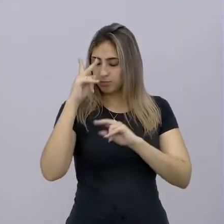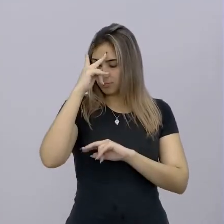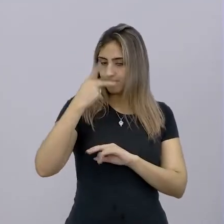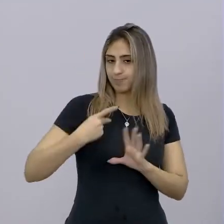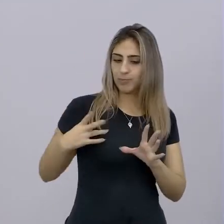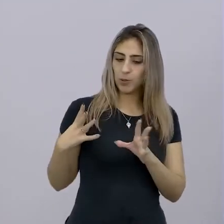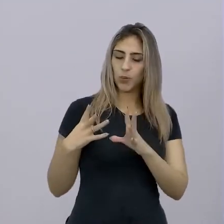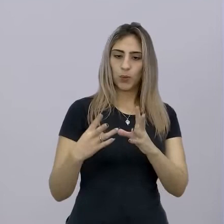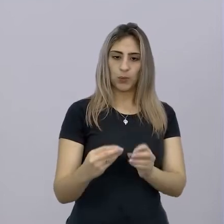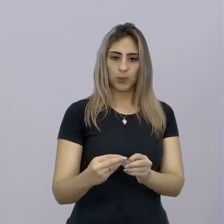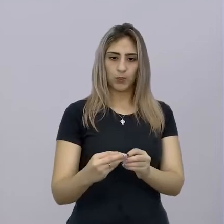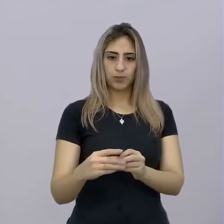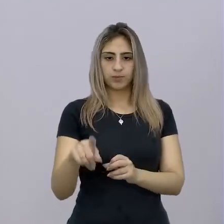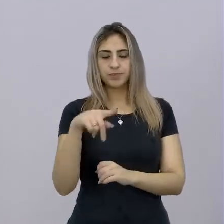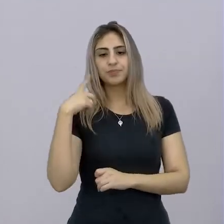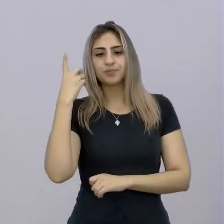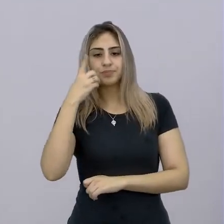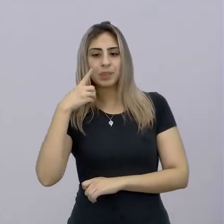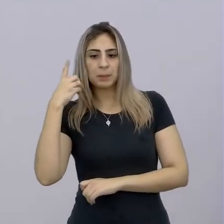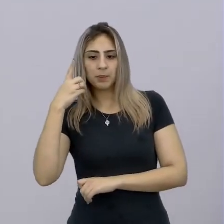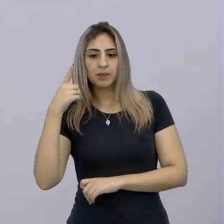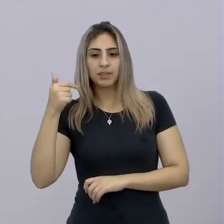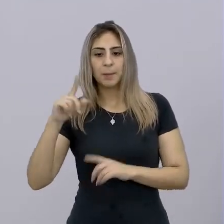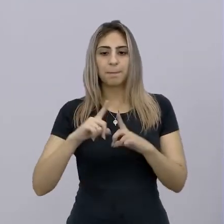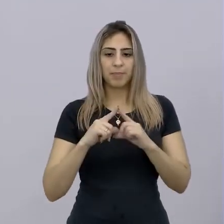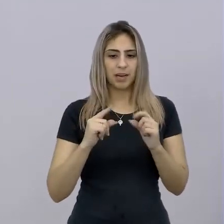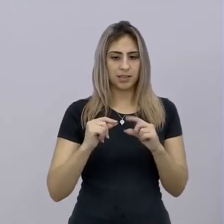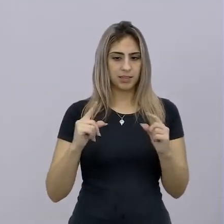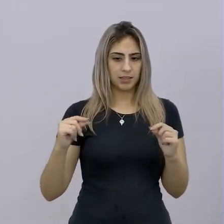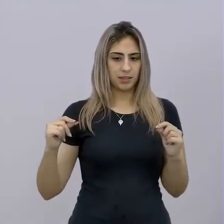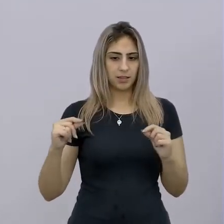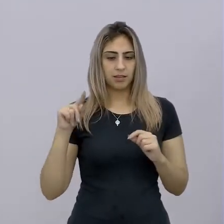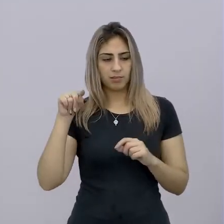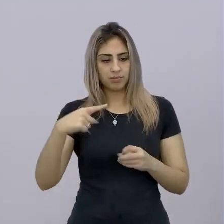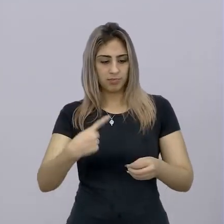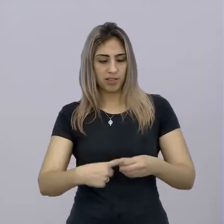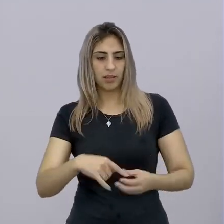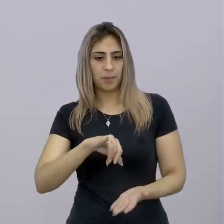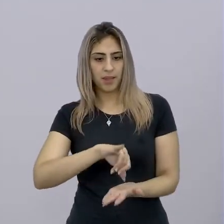que os deputados que estão em Brasília, né, que é a capital